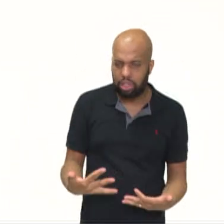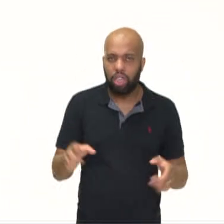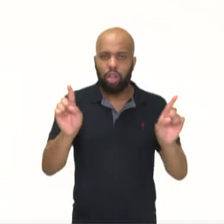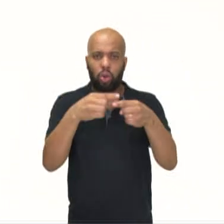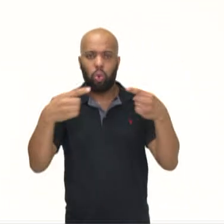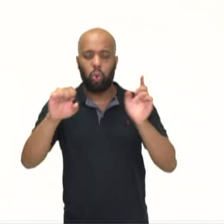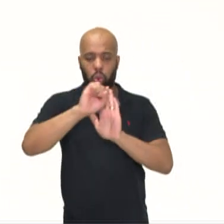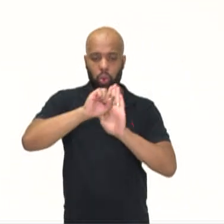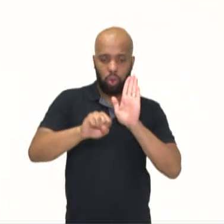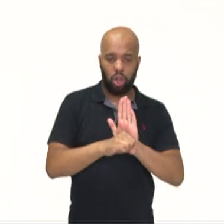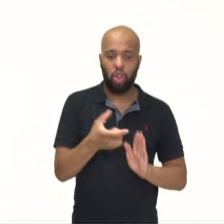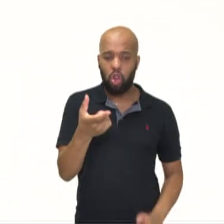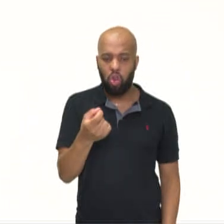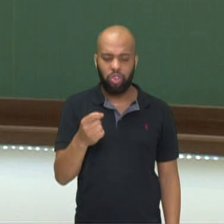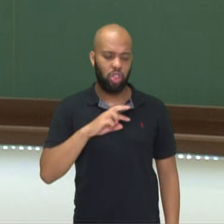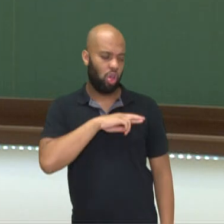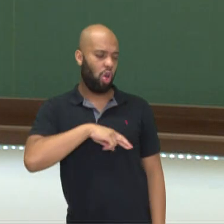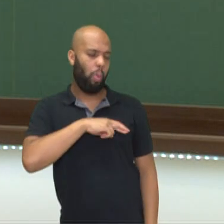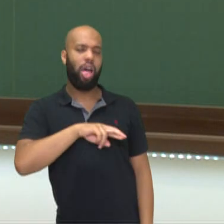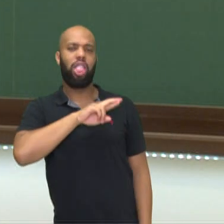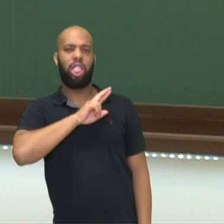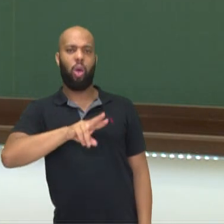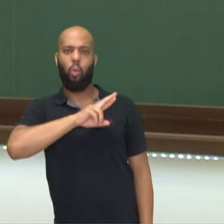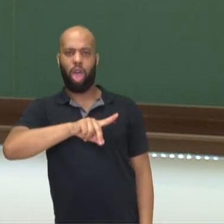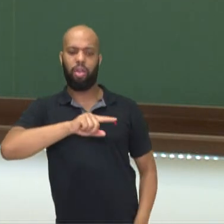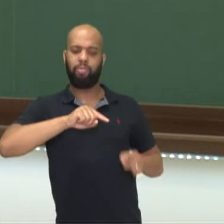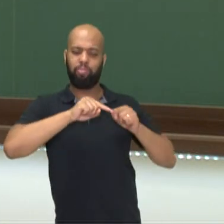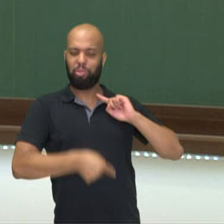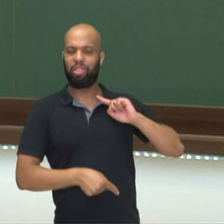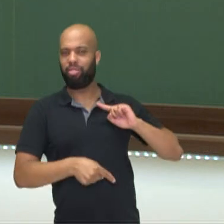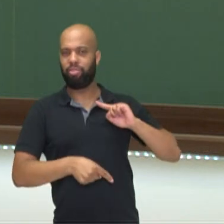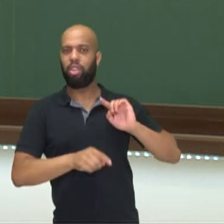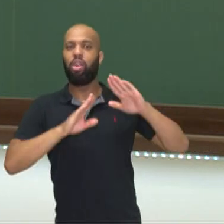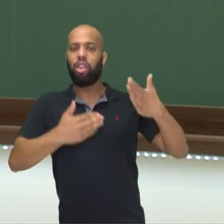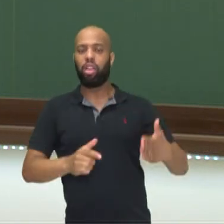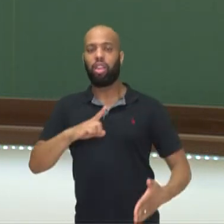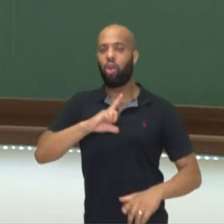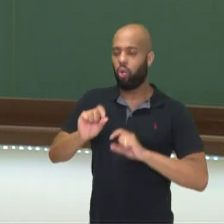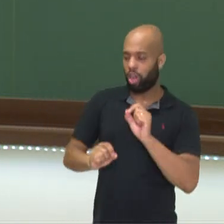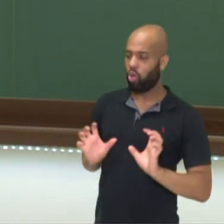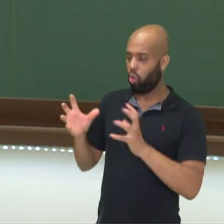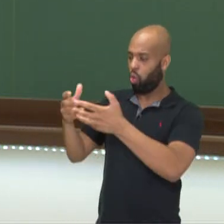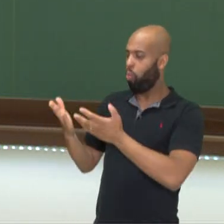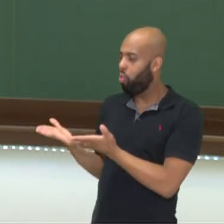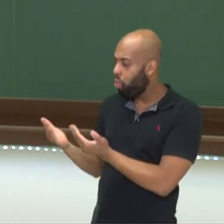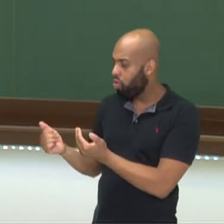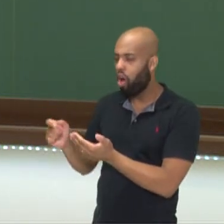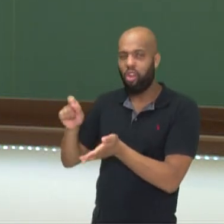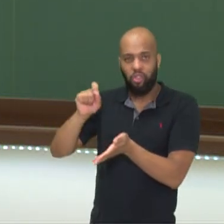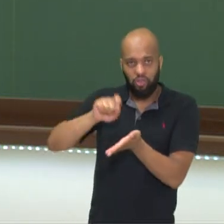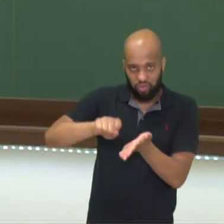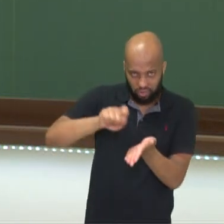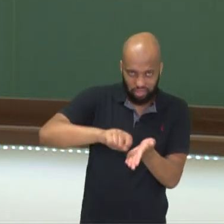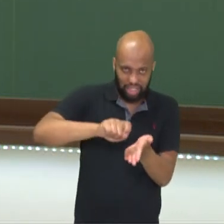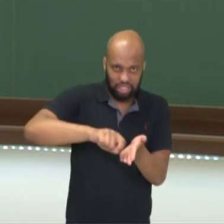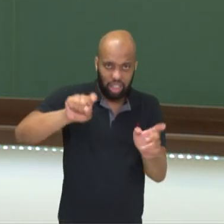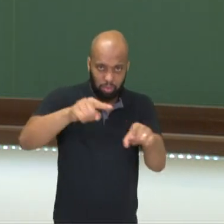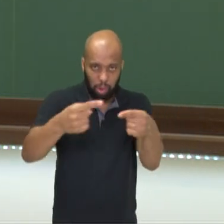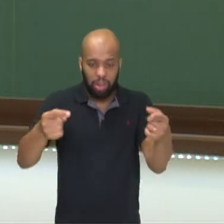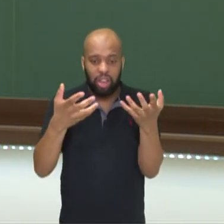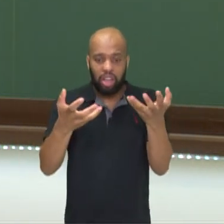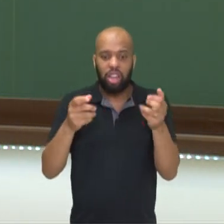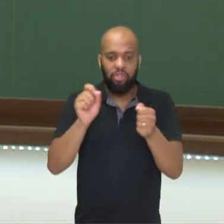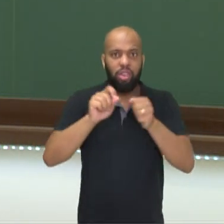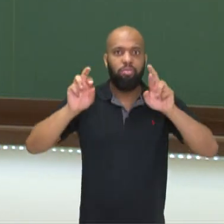como antirromântica. Então, assim, os jovens compositores desse momento estavam querendo tanto fazer algo